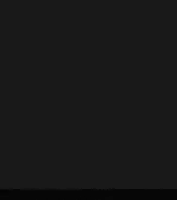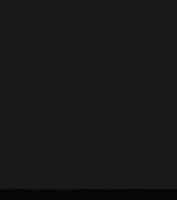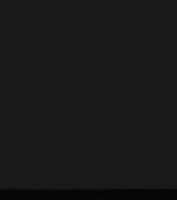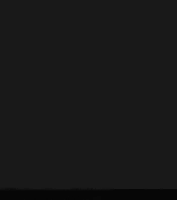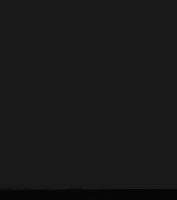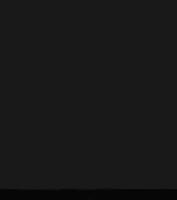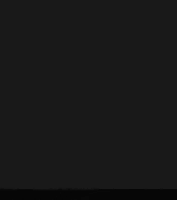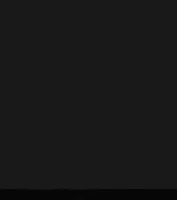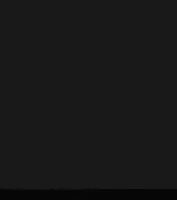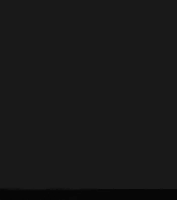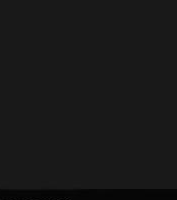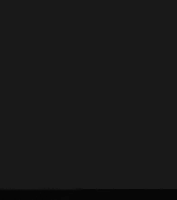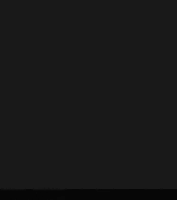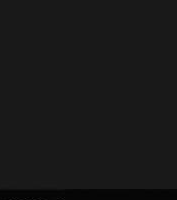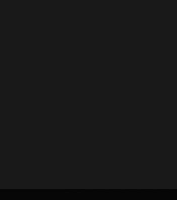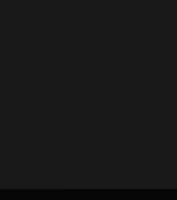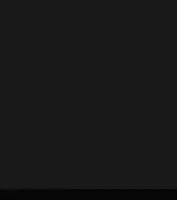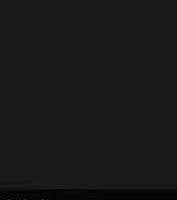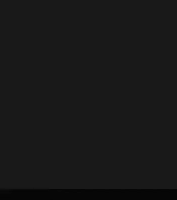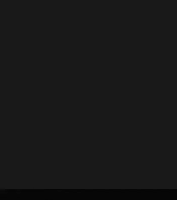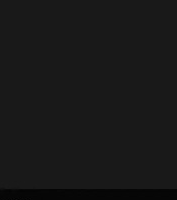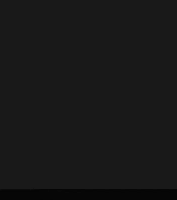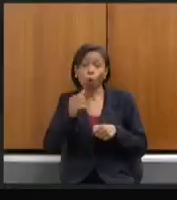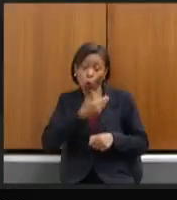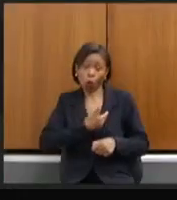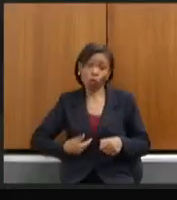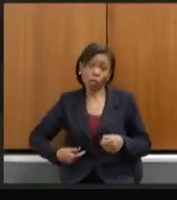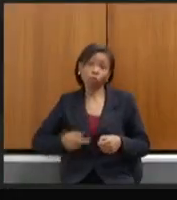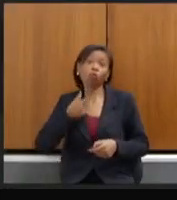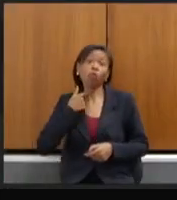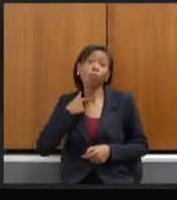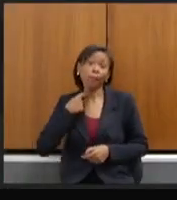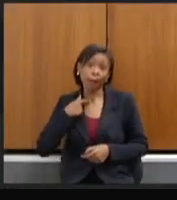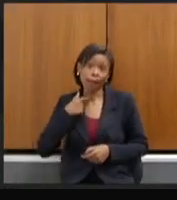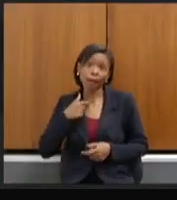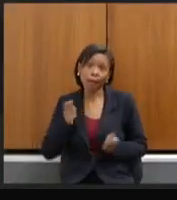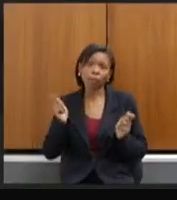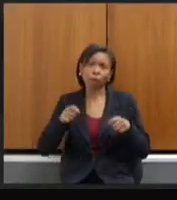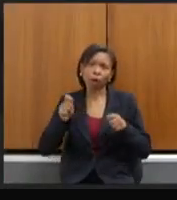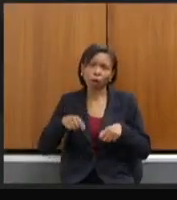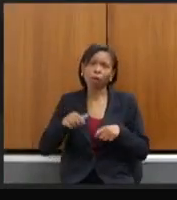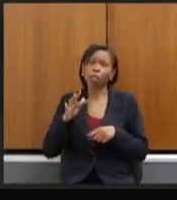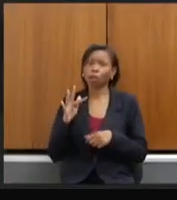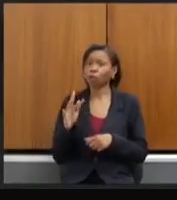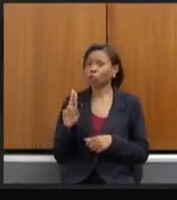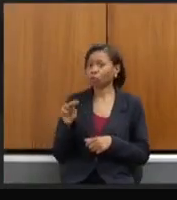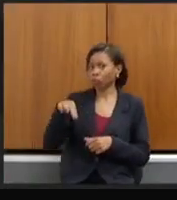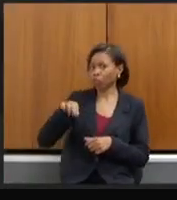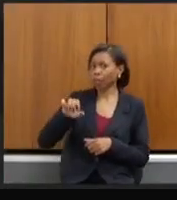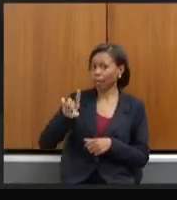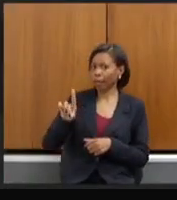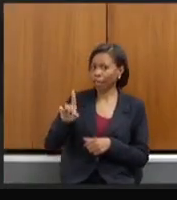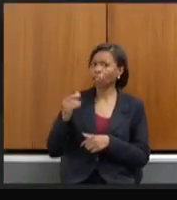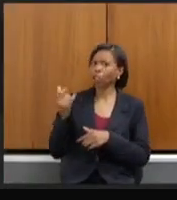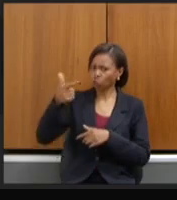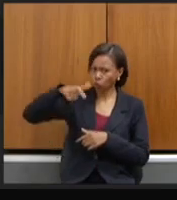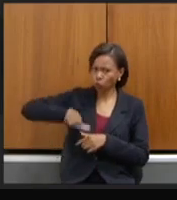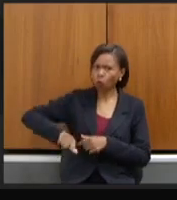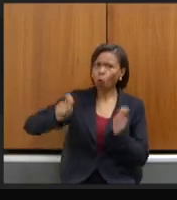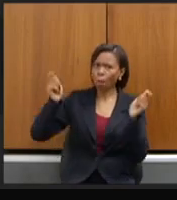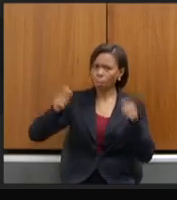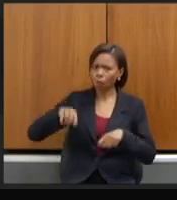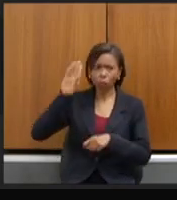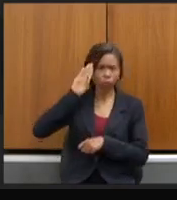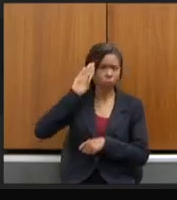se for de montagem política desse governo a gente vê organizar as mede de modo que ela possa de fato cumprindo